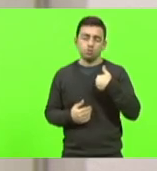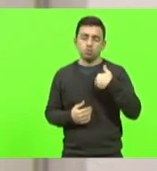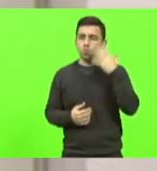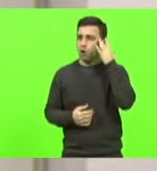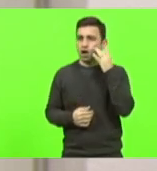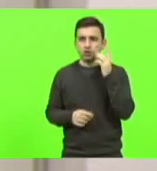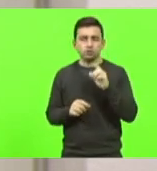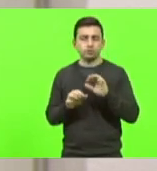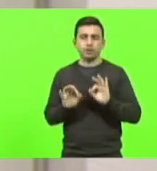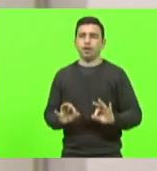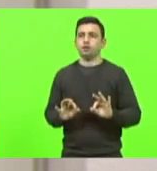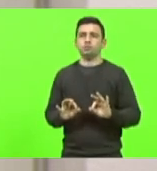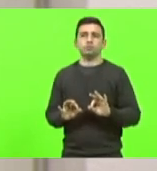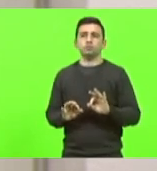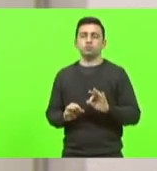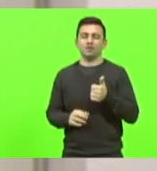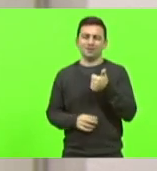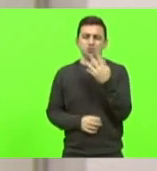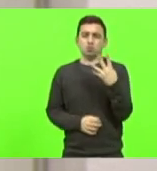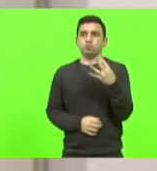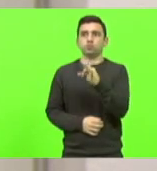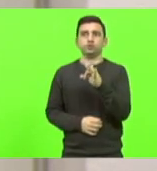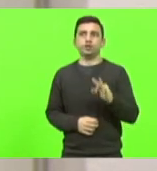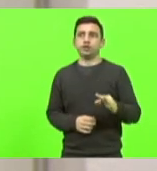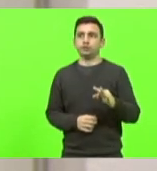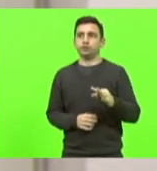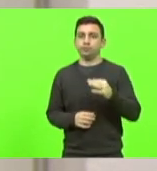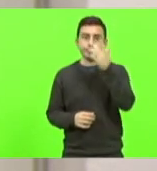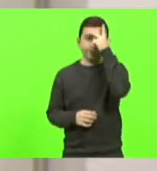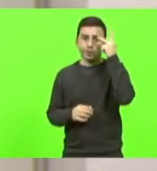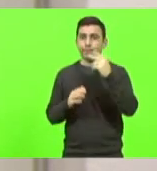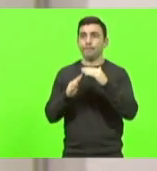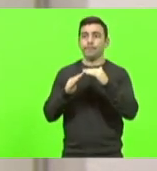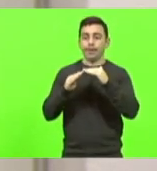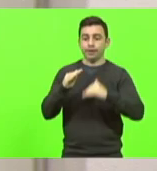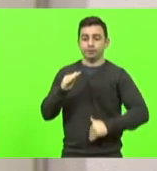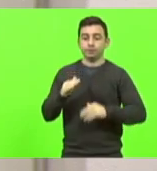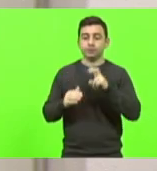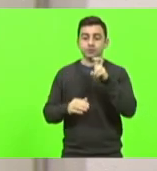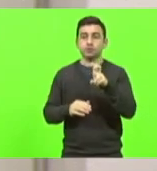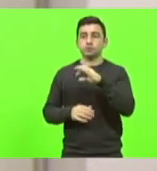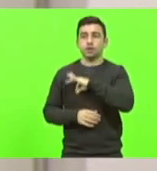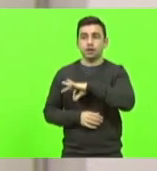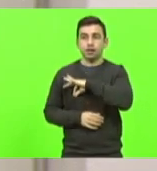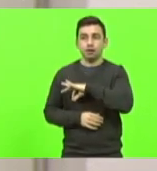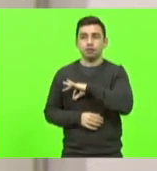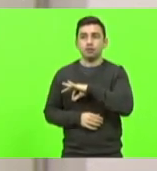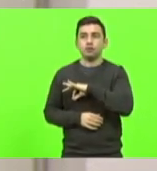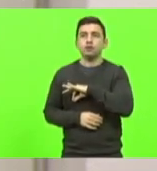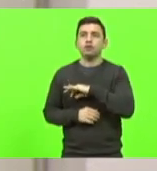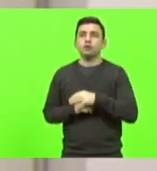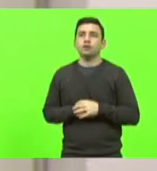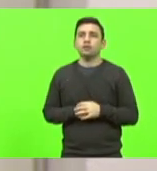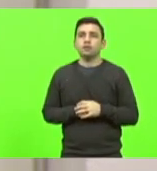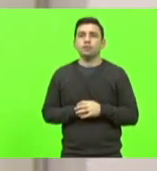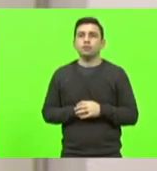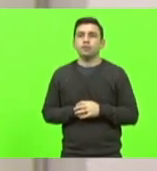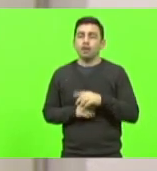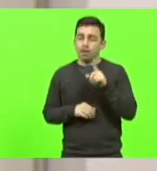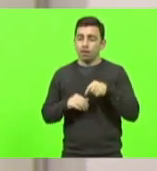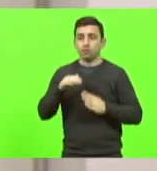cobrar 14 por cento daqueles que ganham menos de cinco salários mínimos que é o teto do